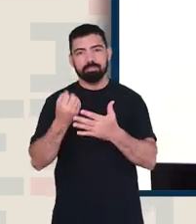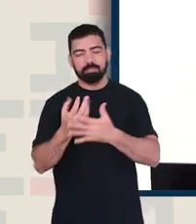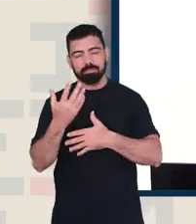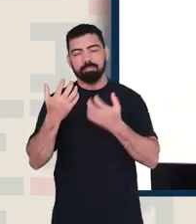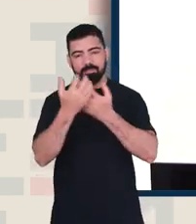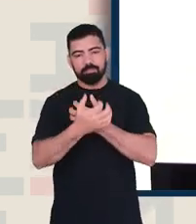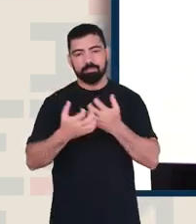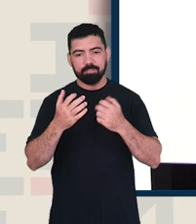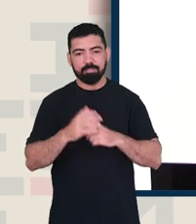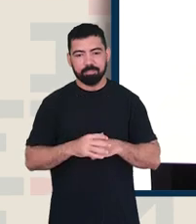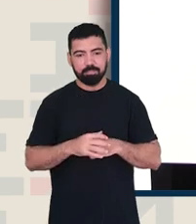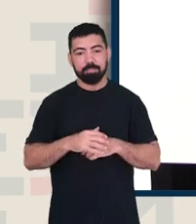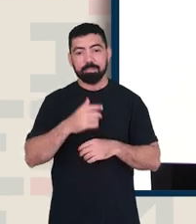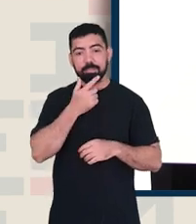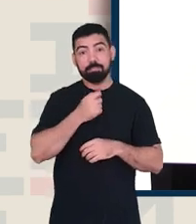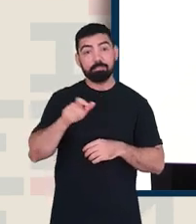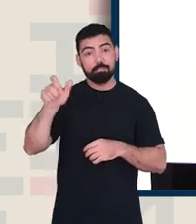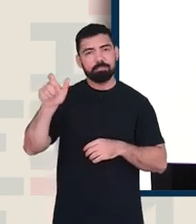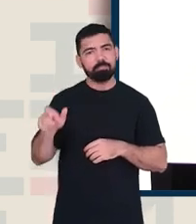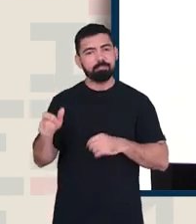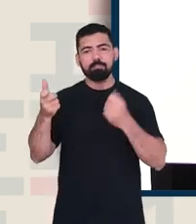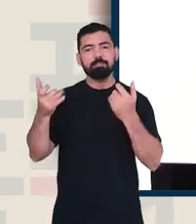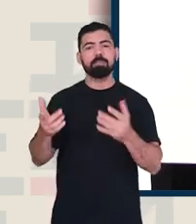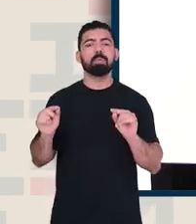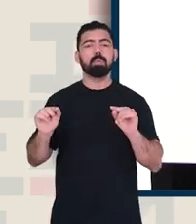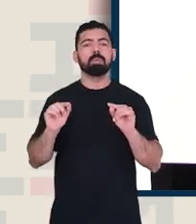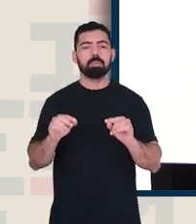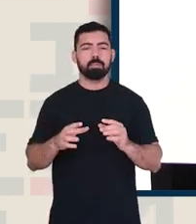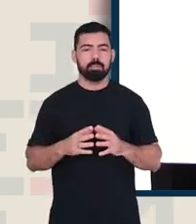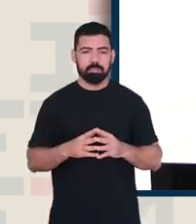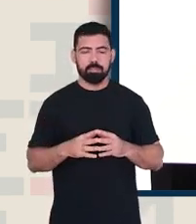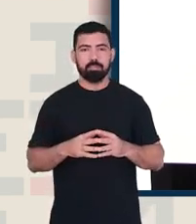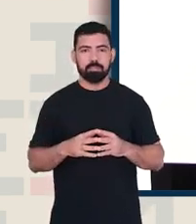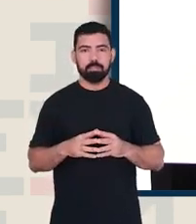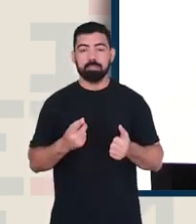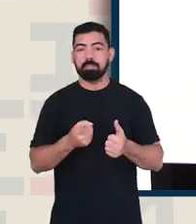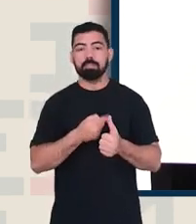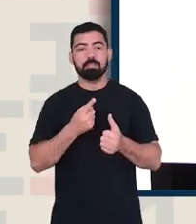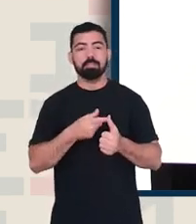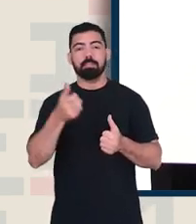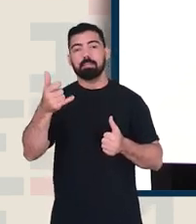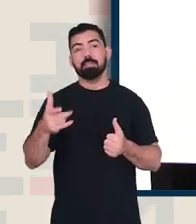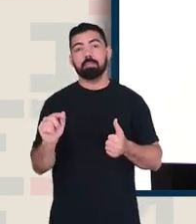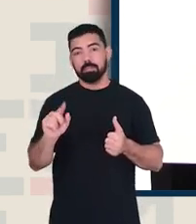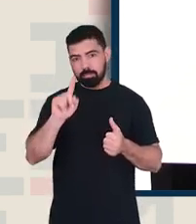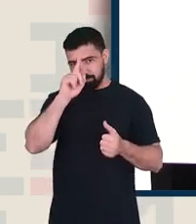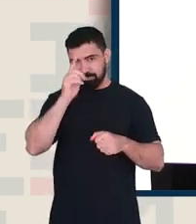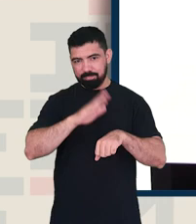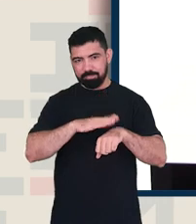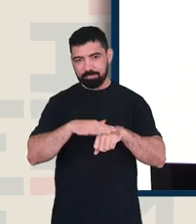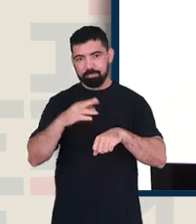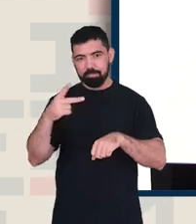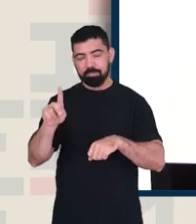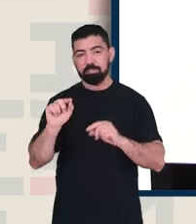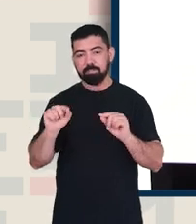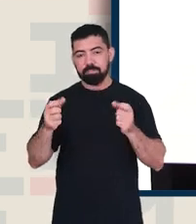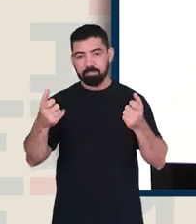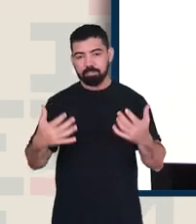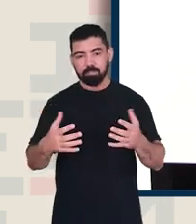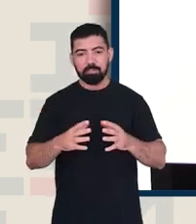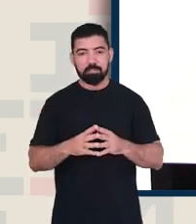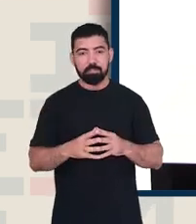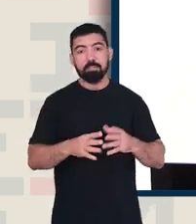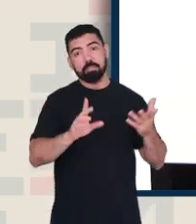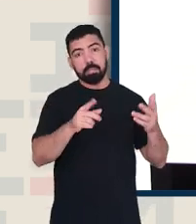do que Russolo abre mão num primeiro momento, idealmente? Do